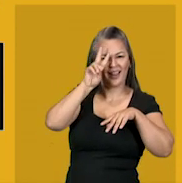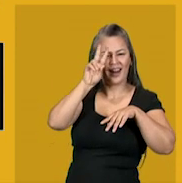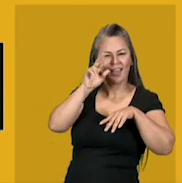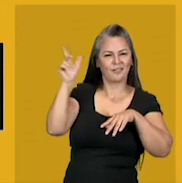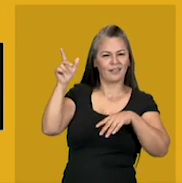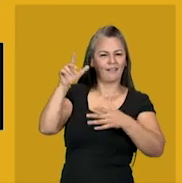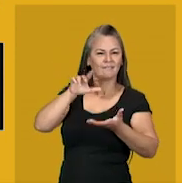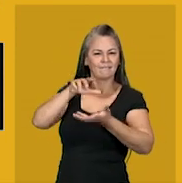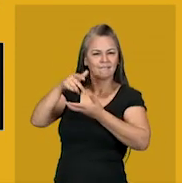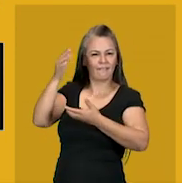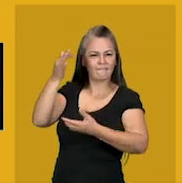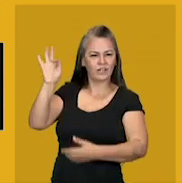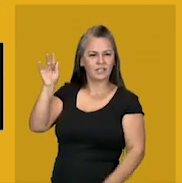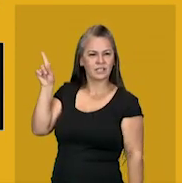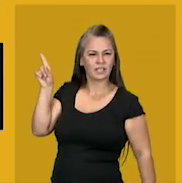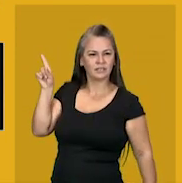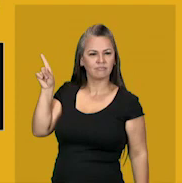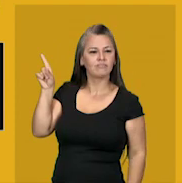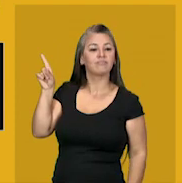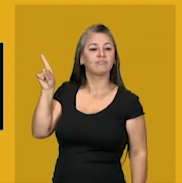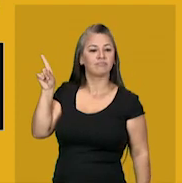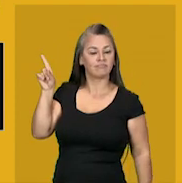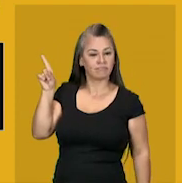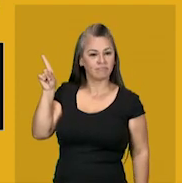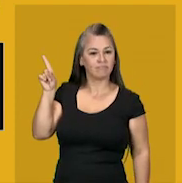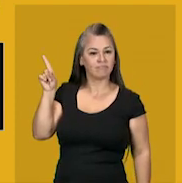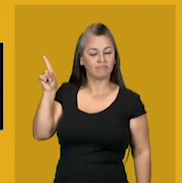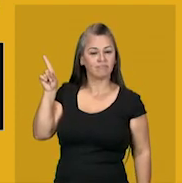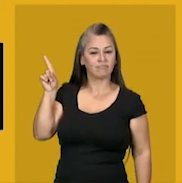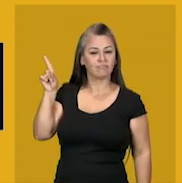os bolcheviques da Revolução Russa, eles são